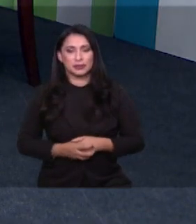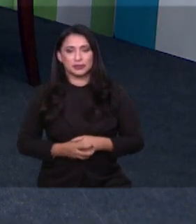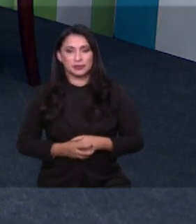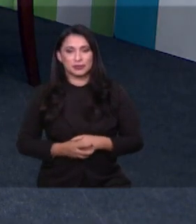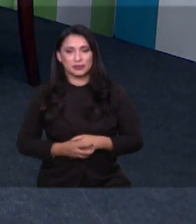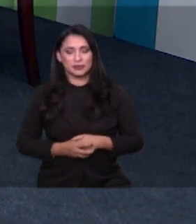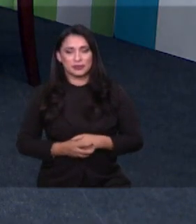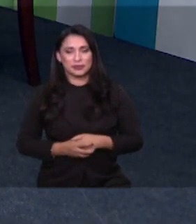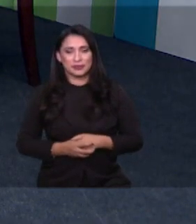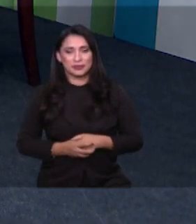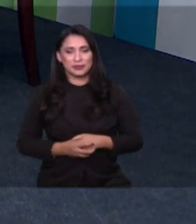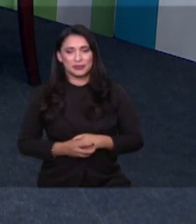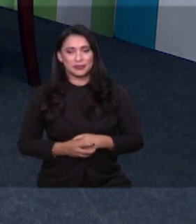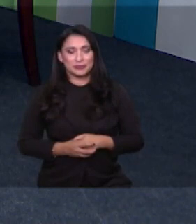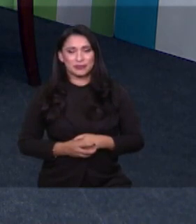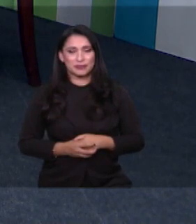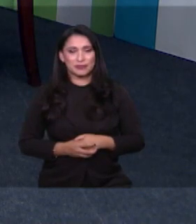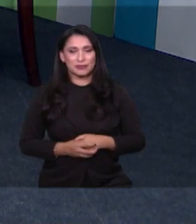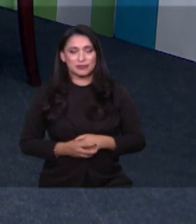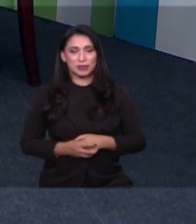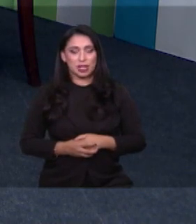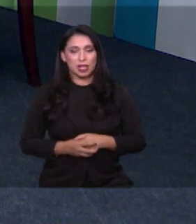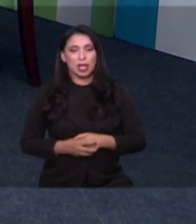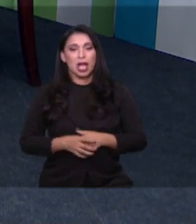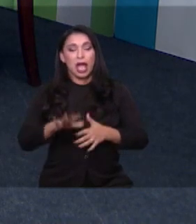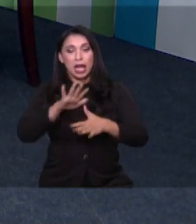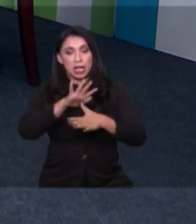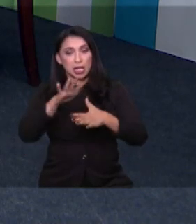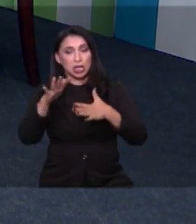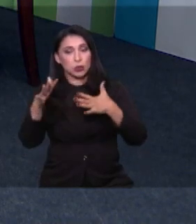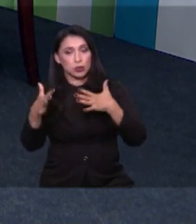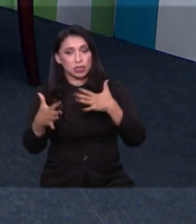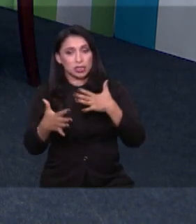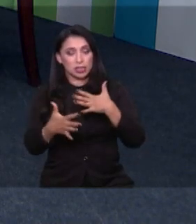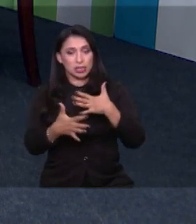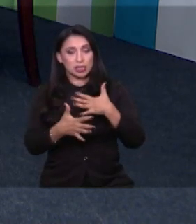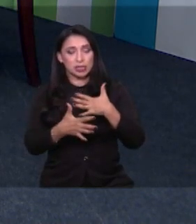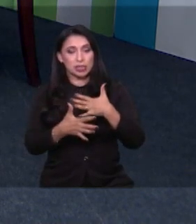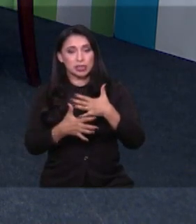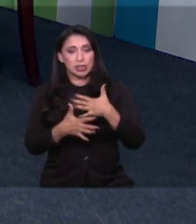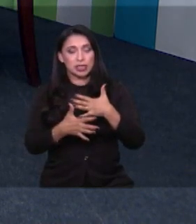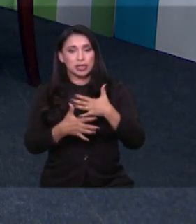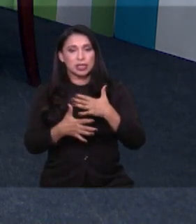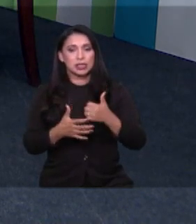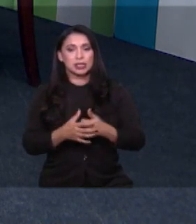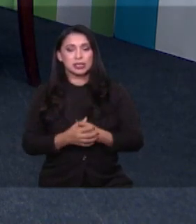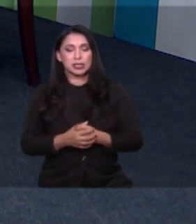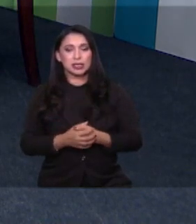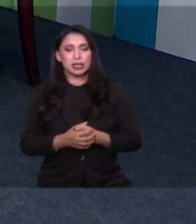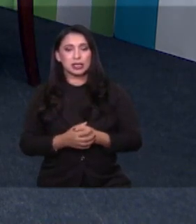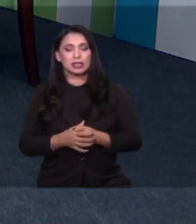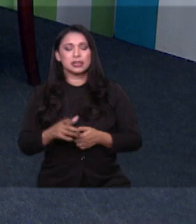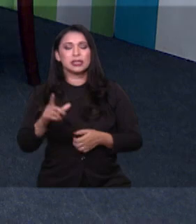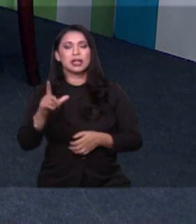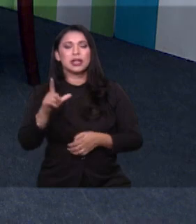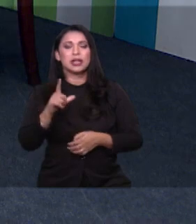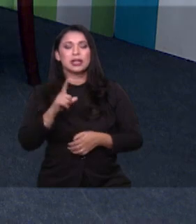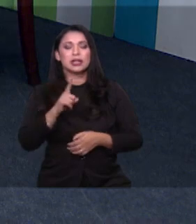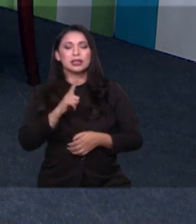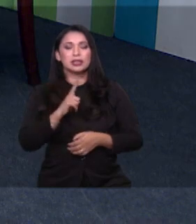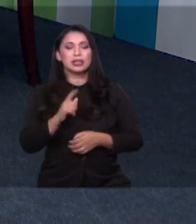Bom, essa língua de sinais se eu me lembro, ela está prevista